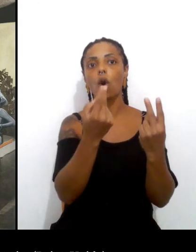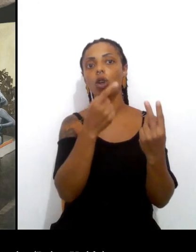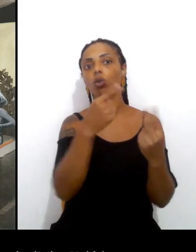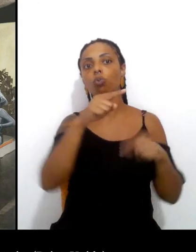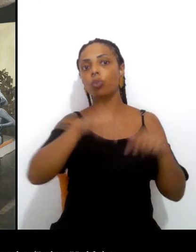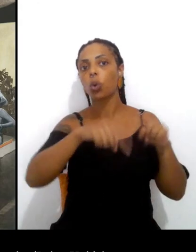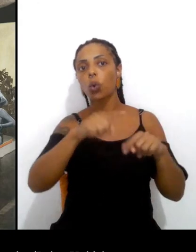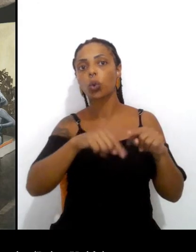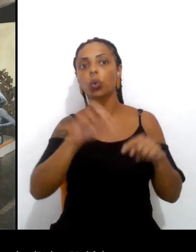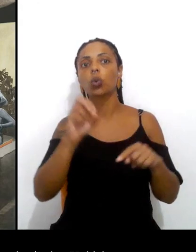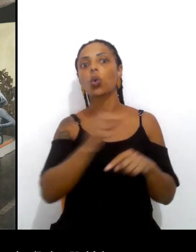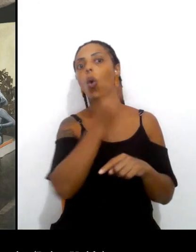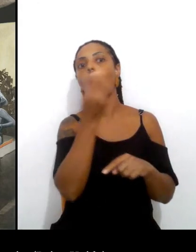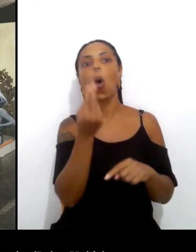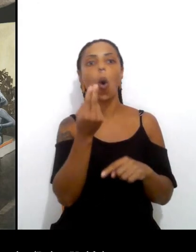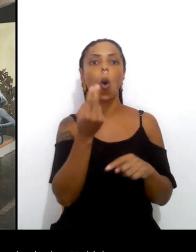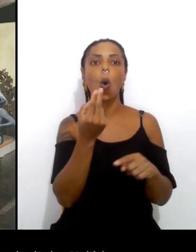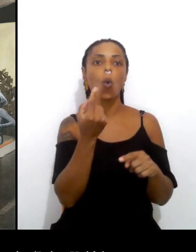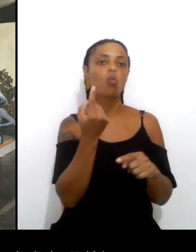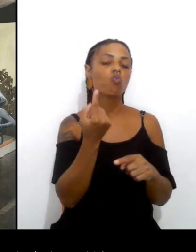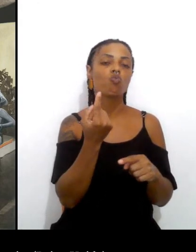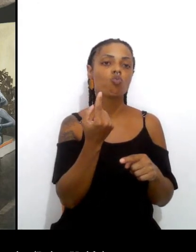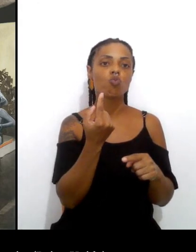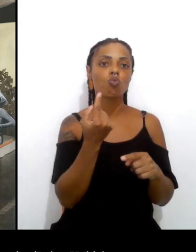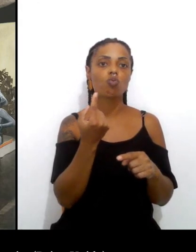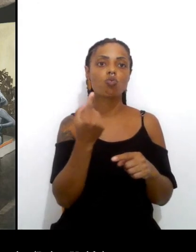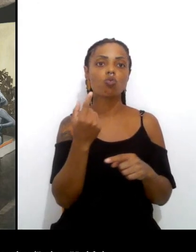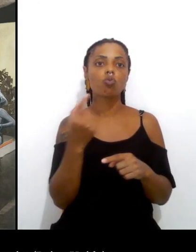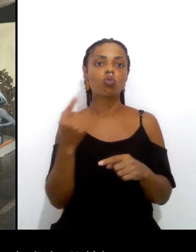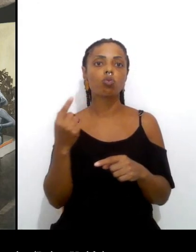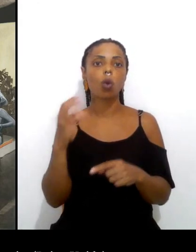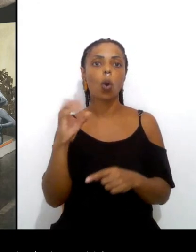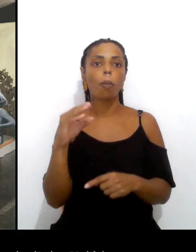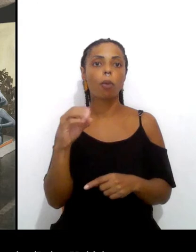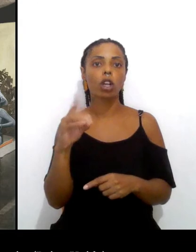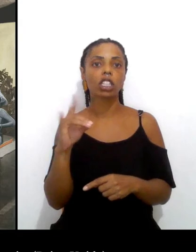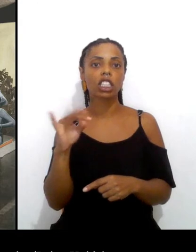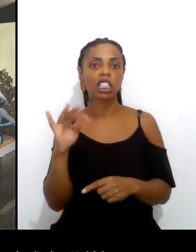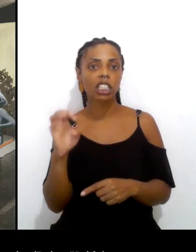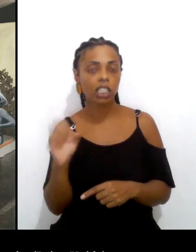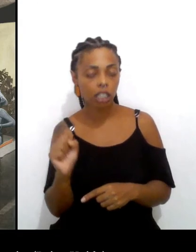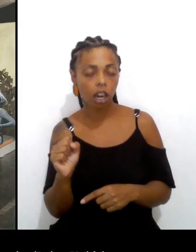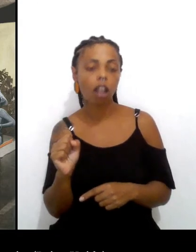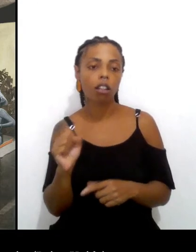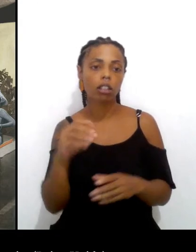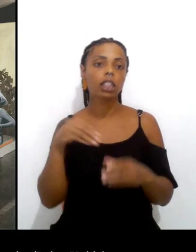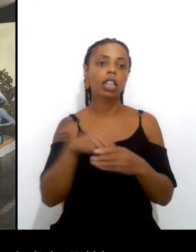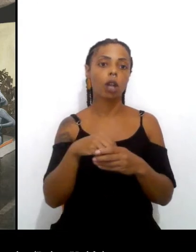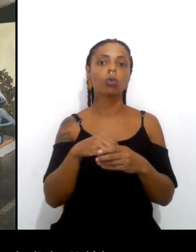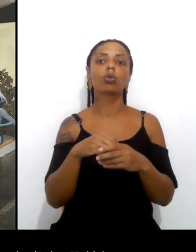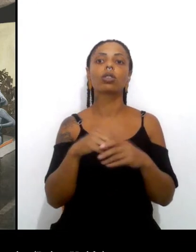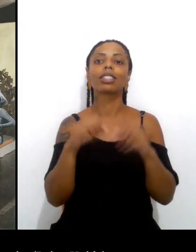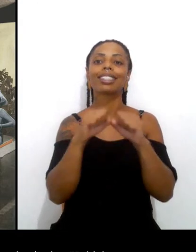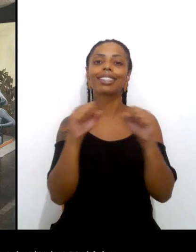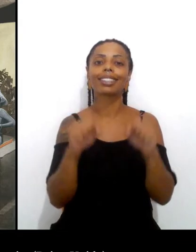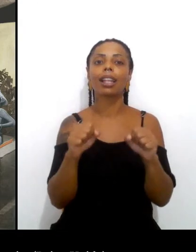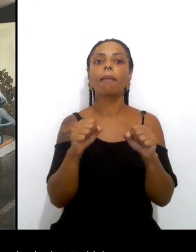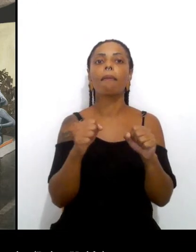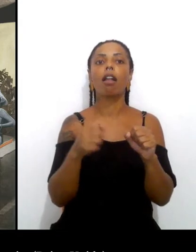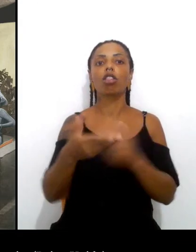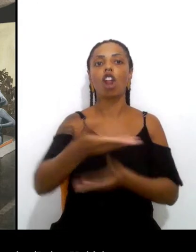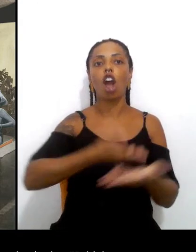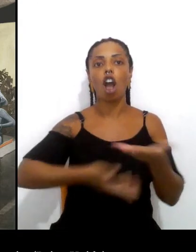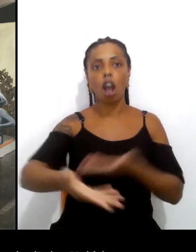um determinado como dentro do sistema de trocas do capitalismo a terceira maneira